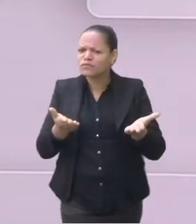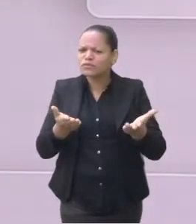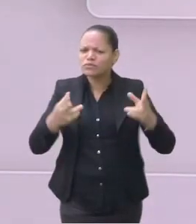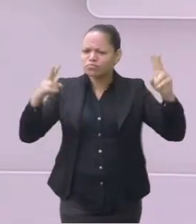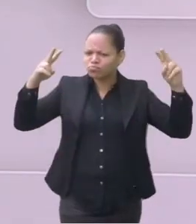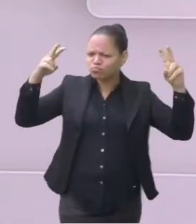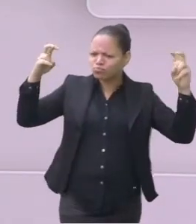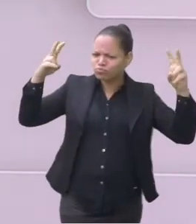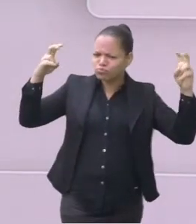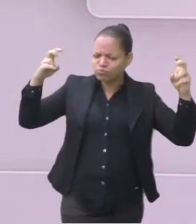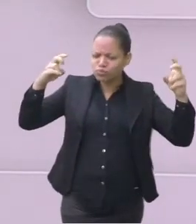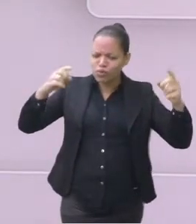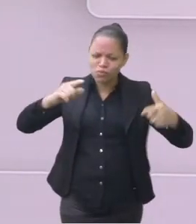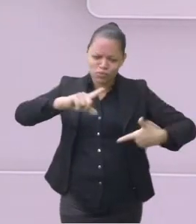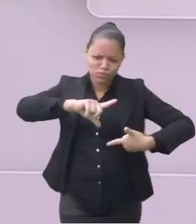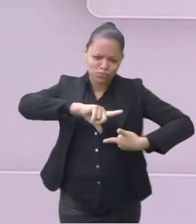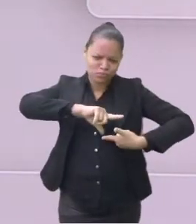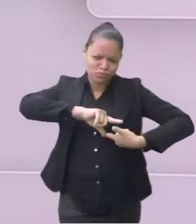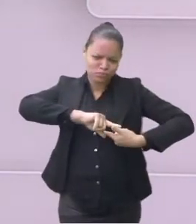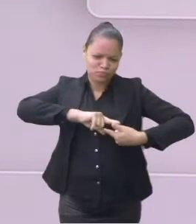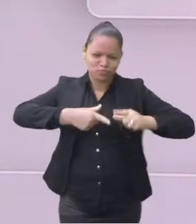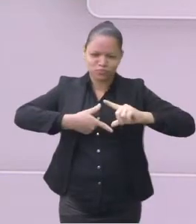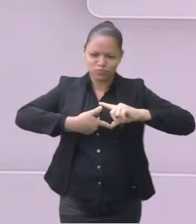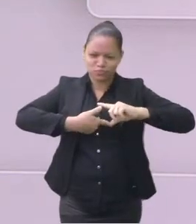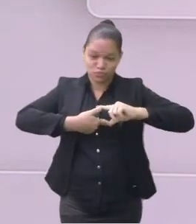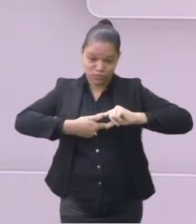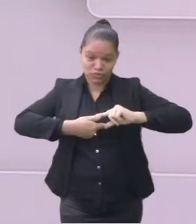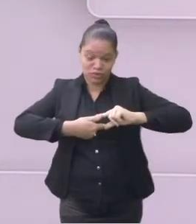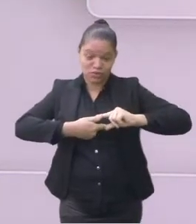Vamos falar sobre localização